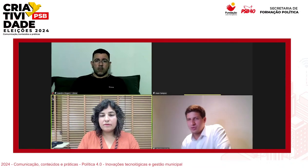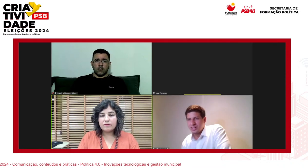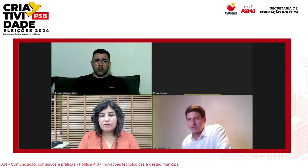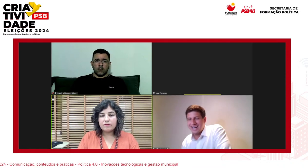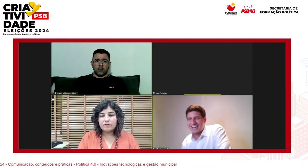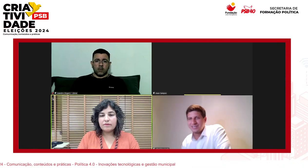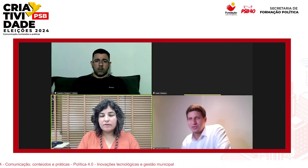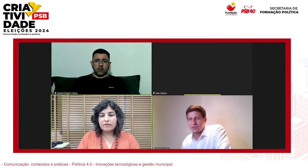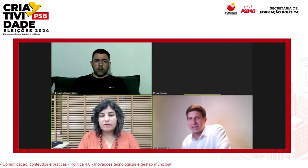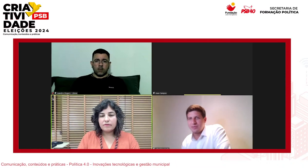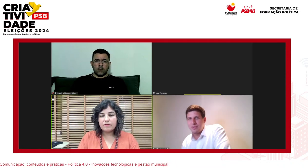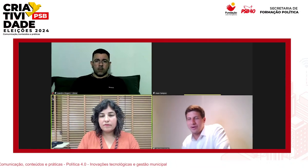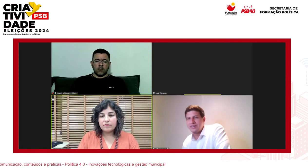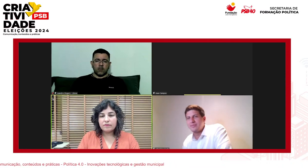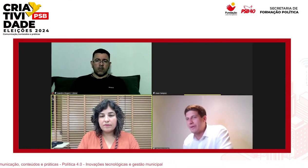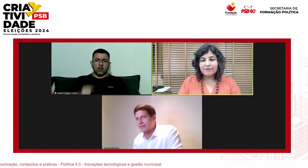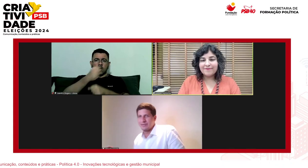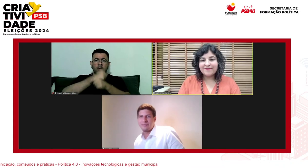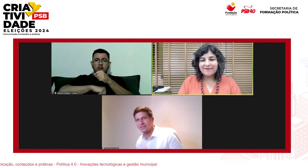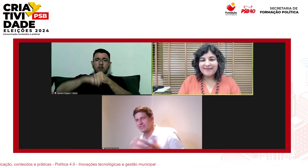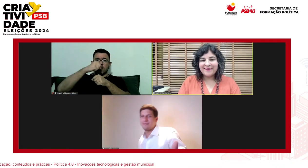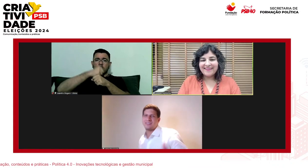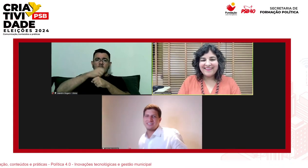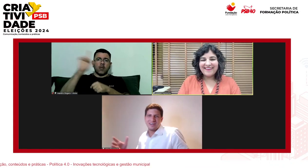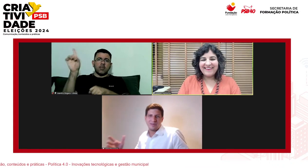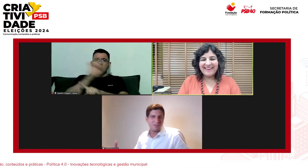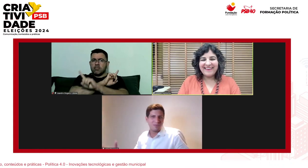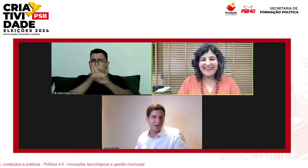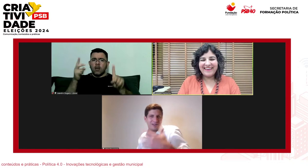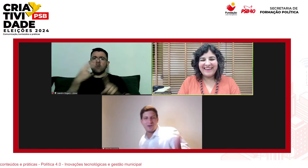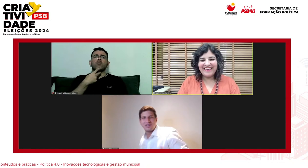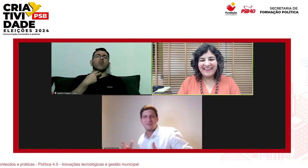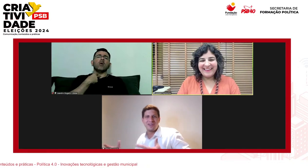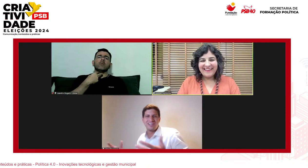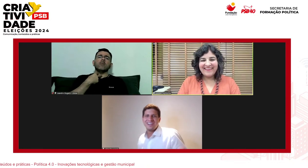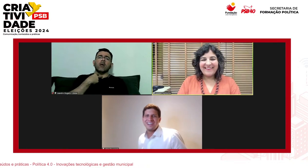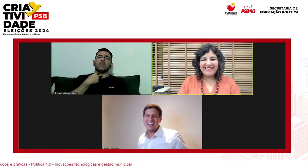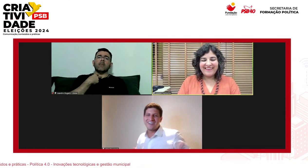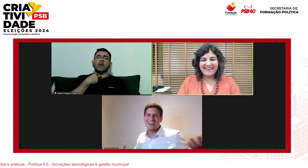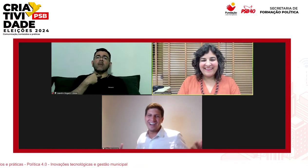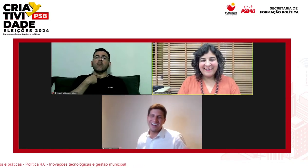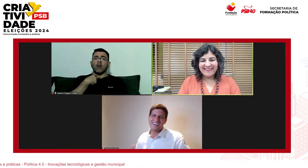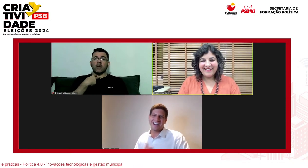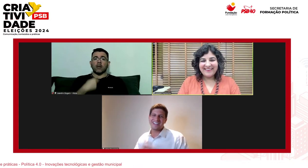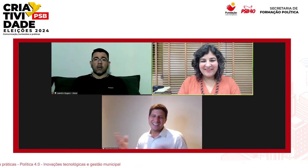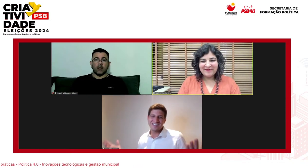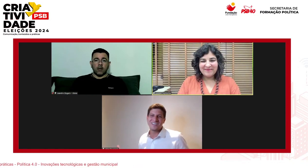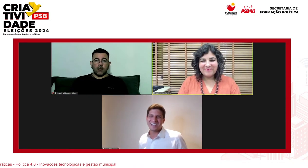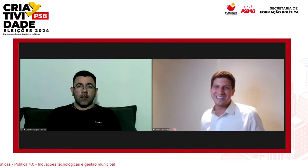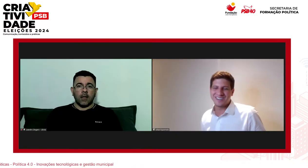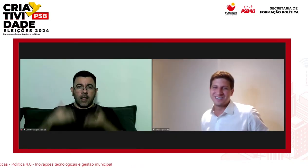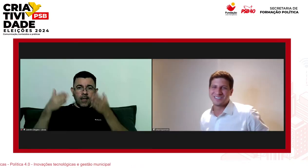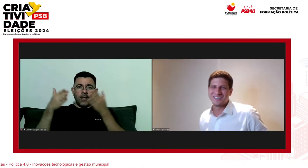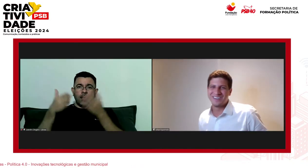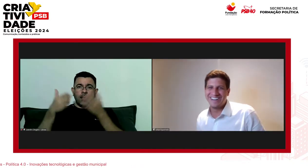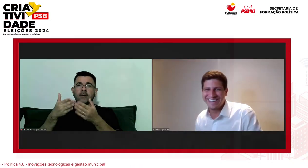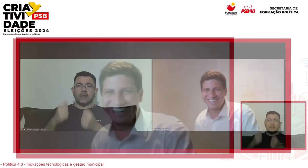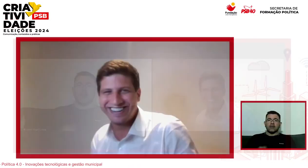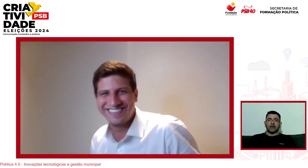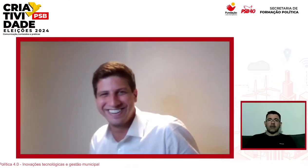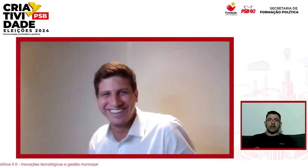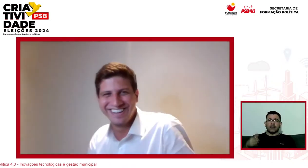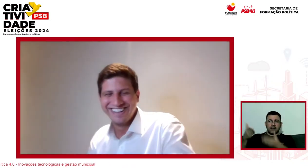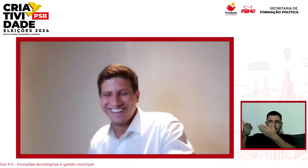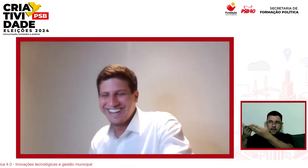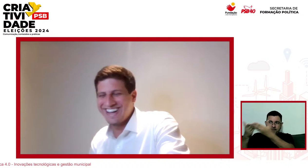4 anos negando tudo não pode não pode não pode não dá para fazer não pode não pode não pode e agora ele é o cara que tem que encontrar as soluções